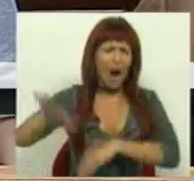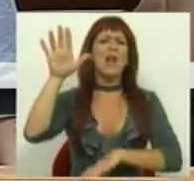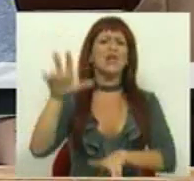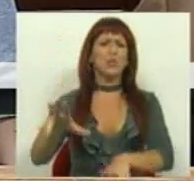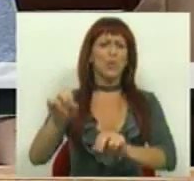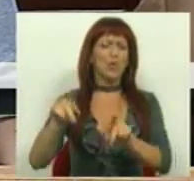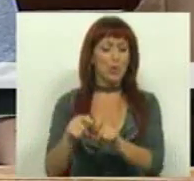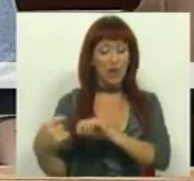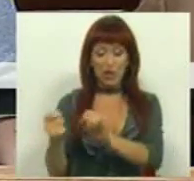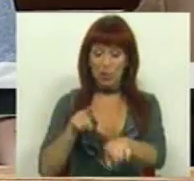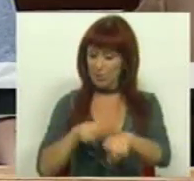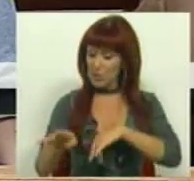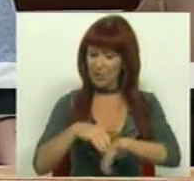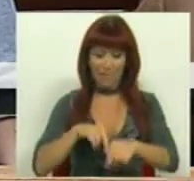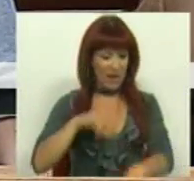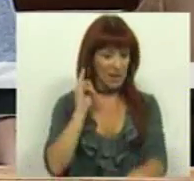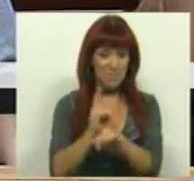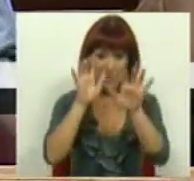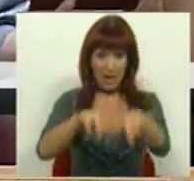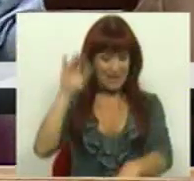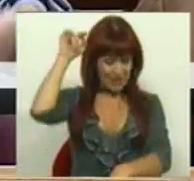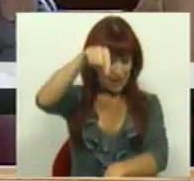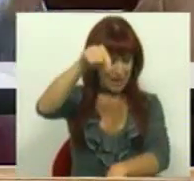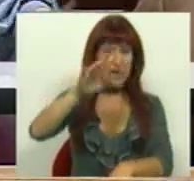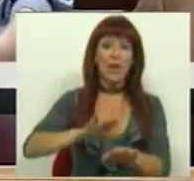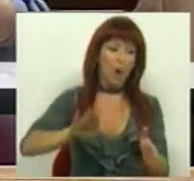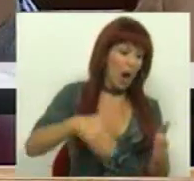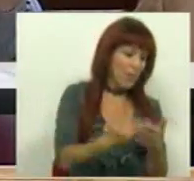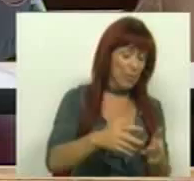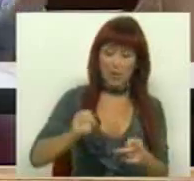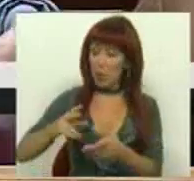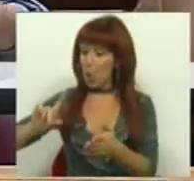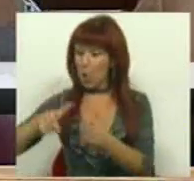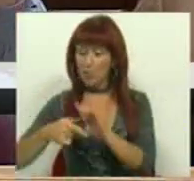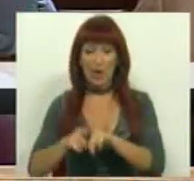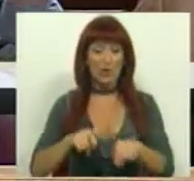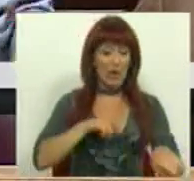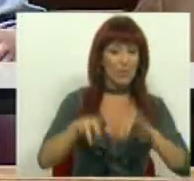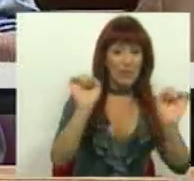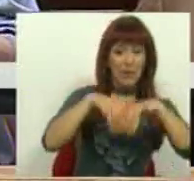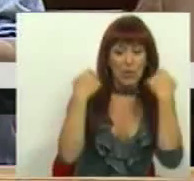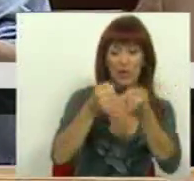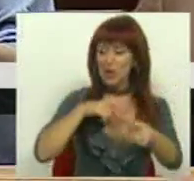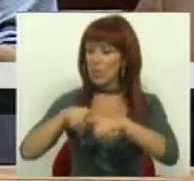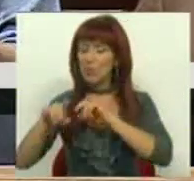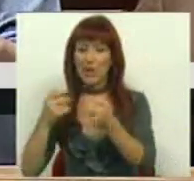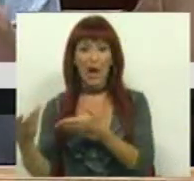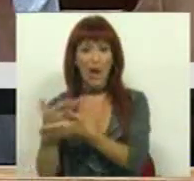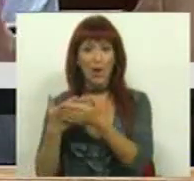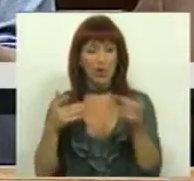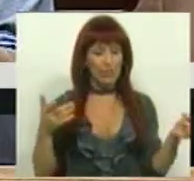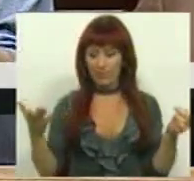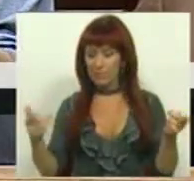nunca, a discussão política que fazemos nesta mesma Assembleia, cada proposta, cada projeto de política social, de política económica,